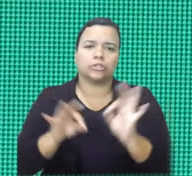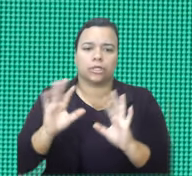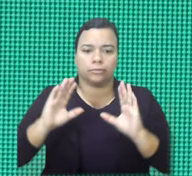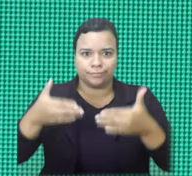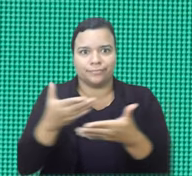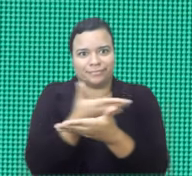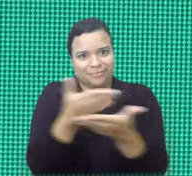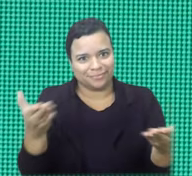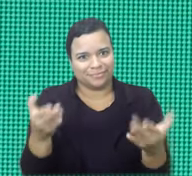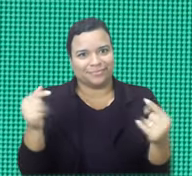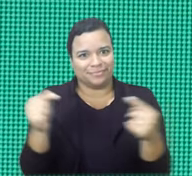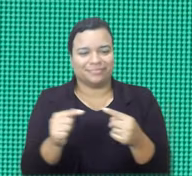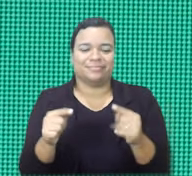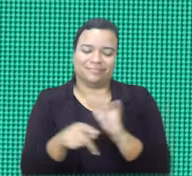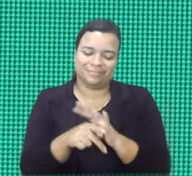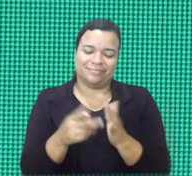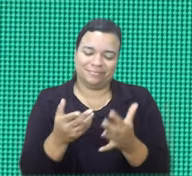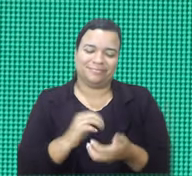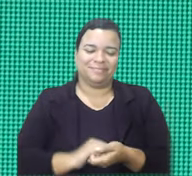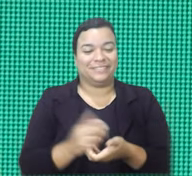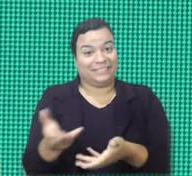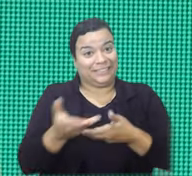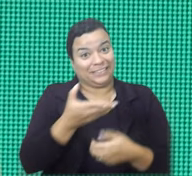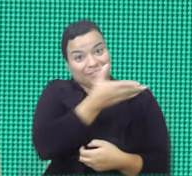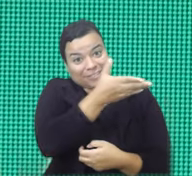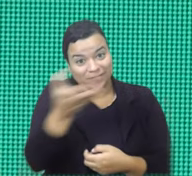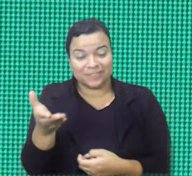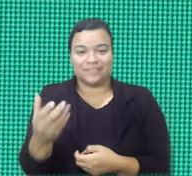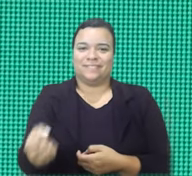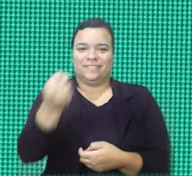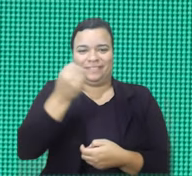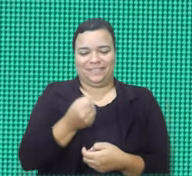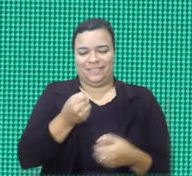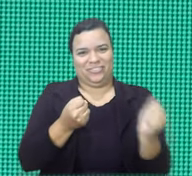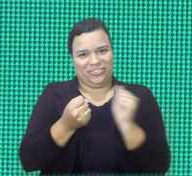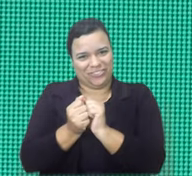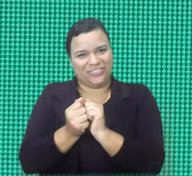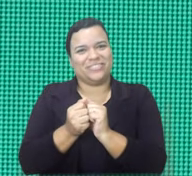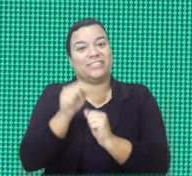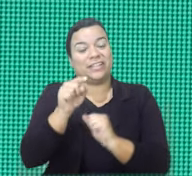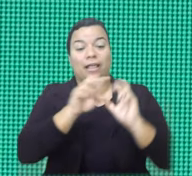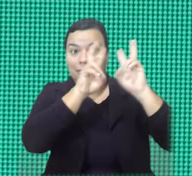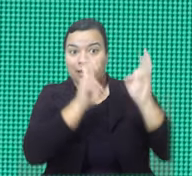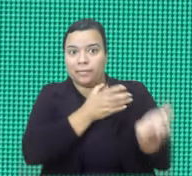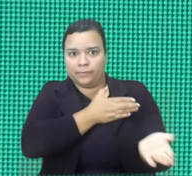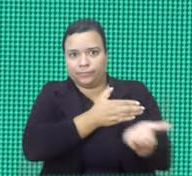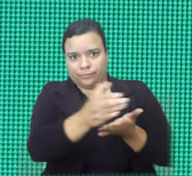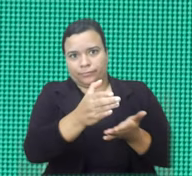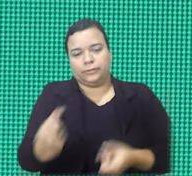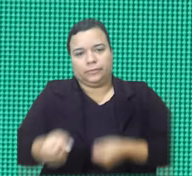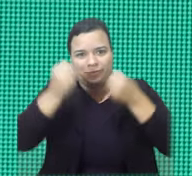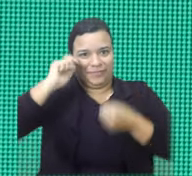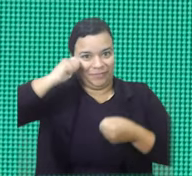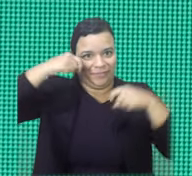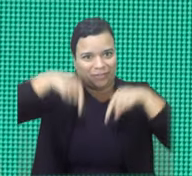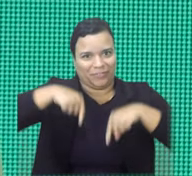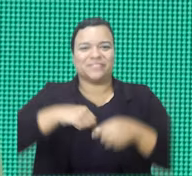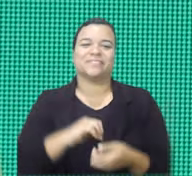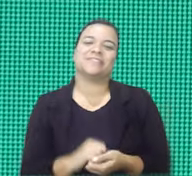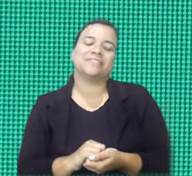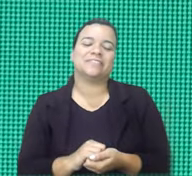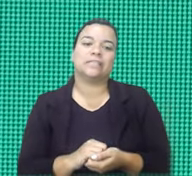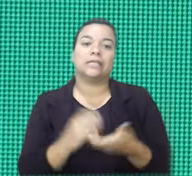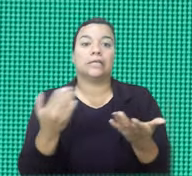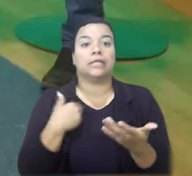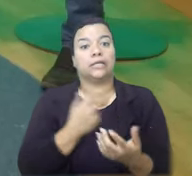público eu convido você para est aqui com a gente e esse vai ser o tema de introdução do potência Negra e agora eu vou passar